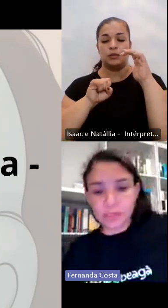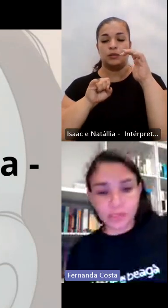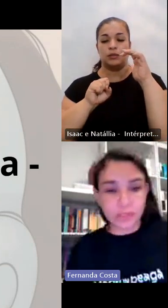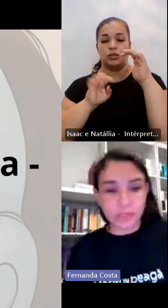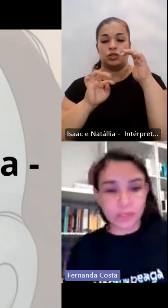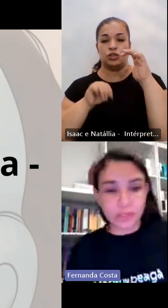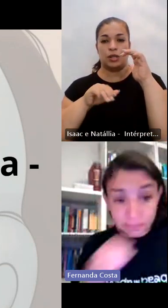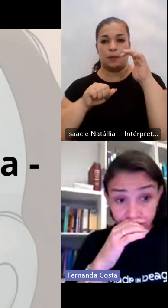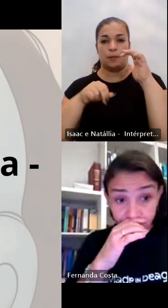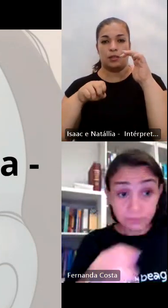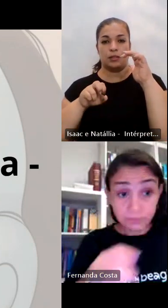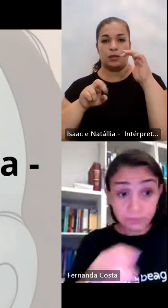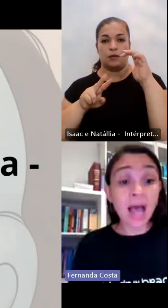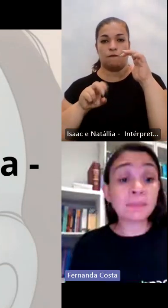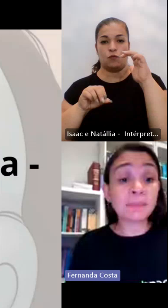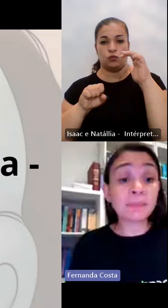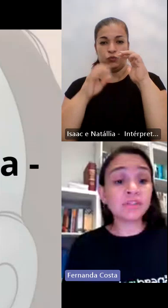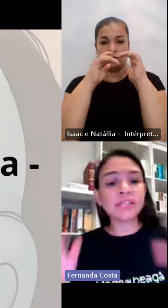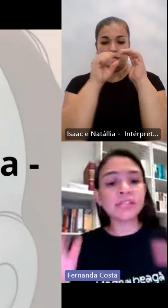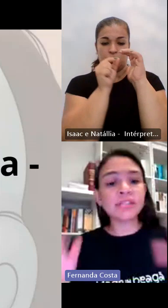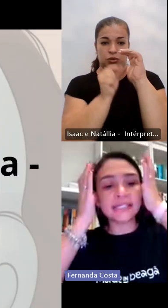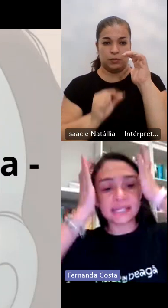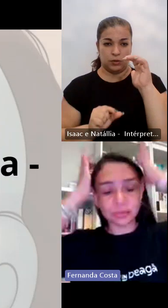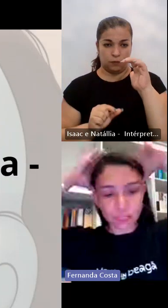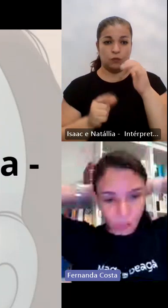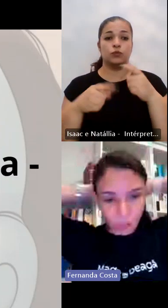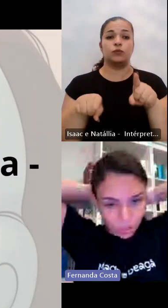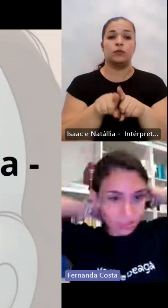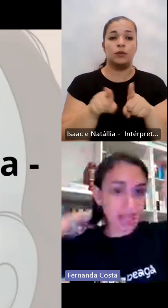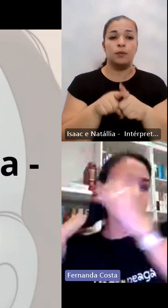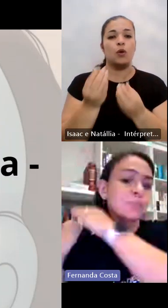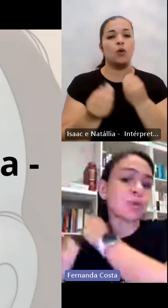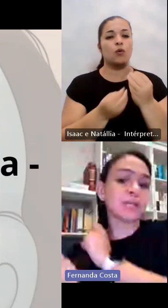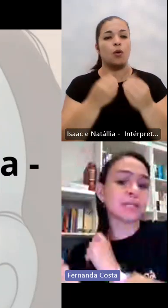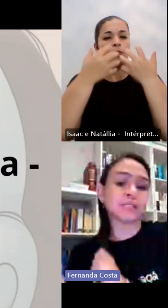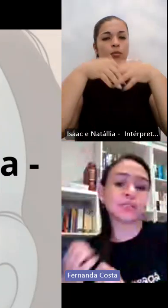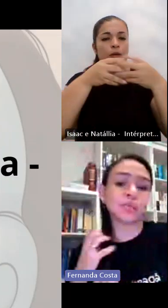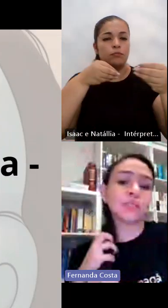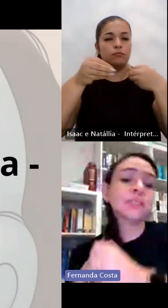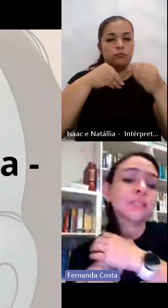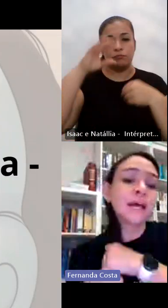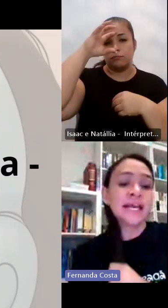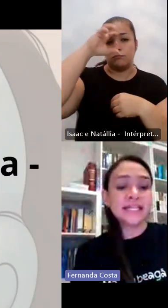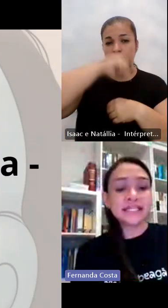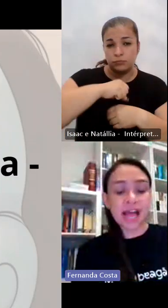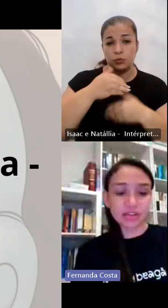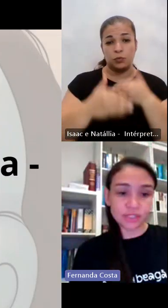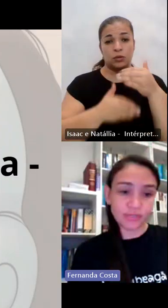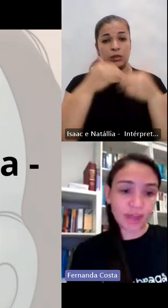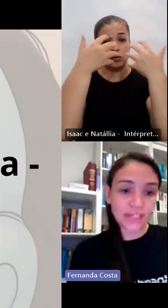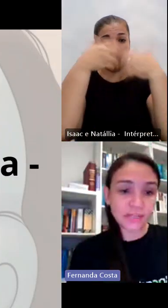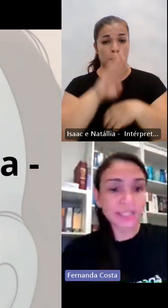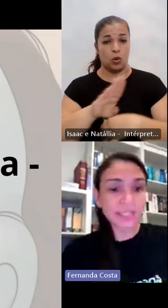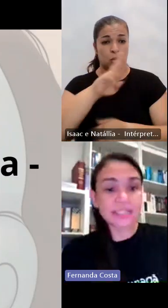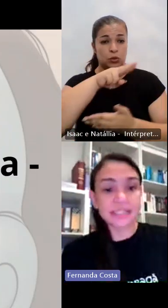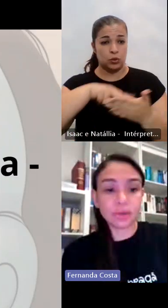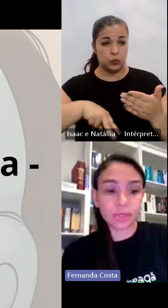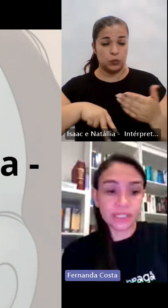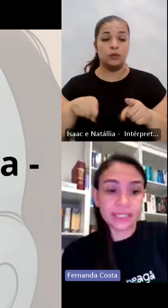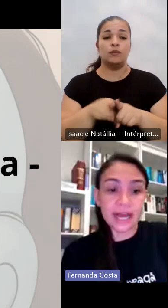neurobiológicos da leitura, aspectos da aquisição de línguas de sinais por crianças surdas, estágios e fases